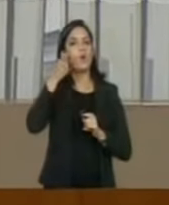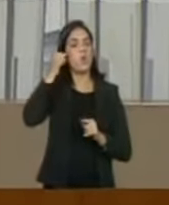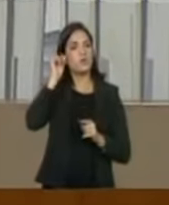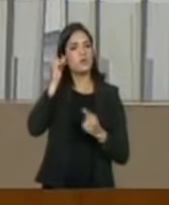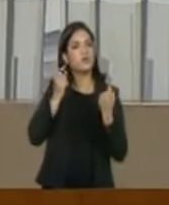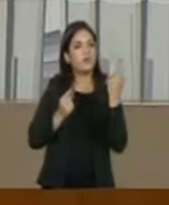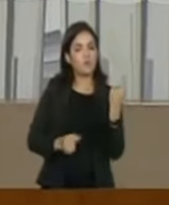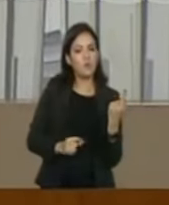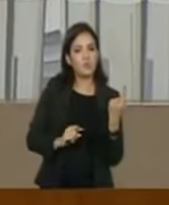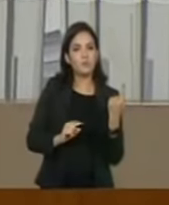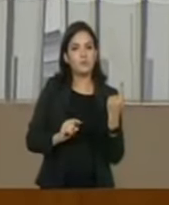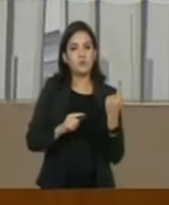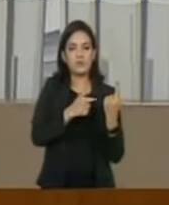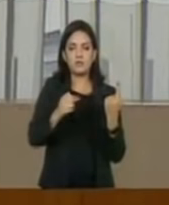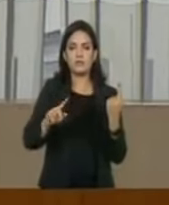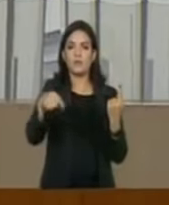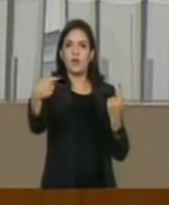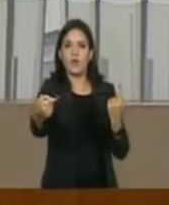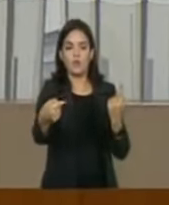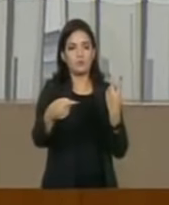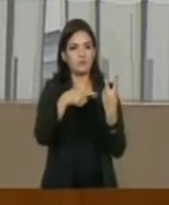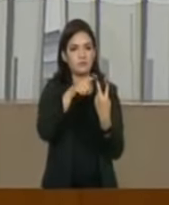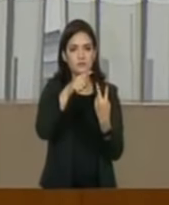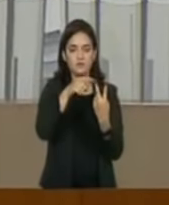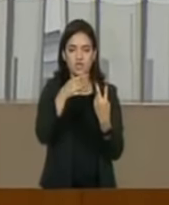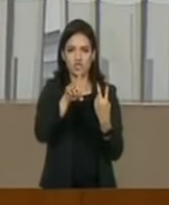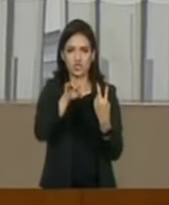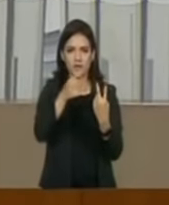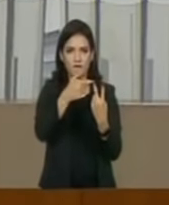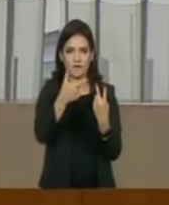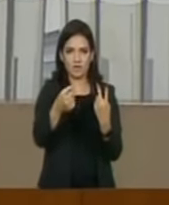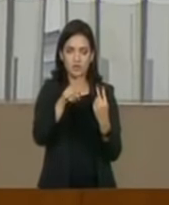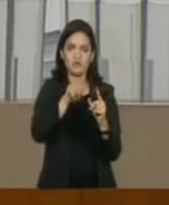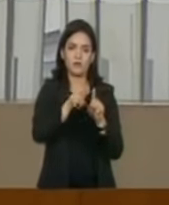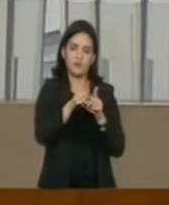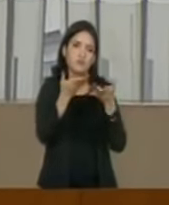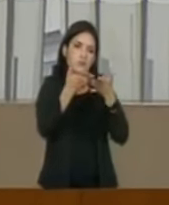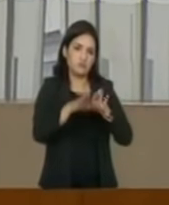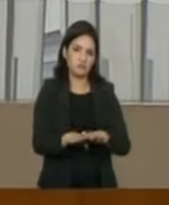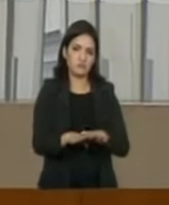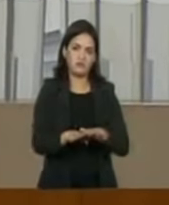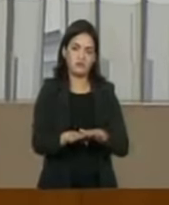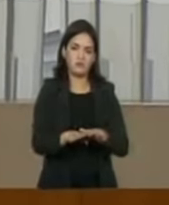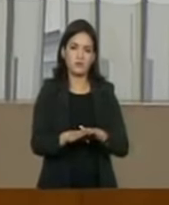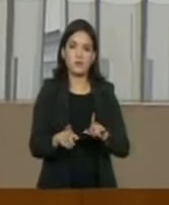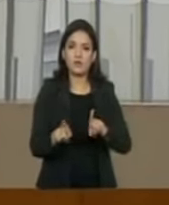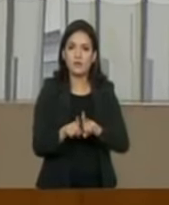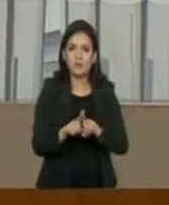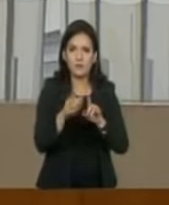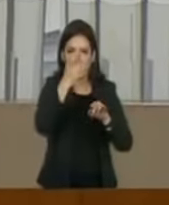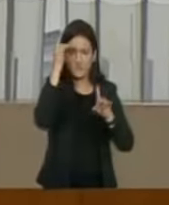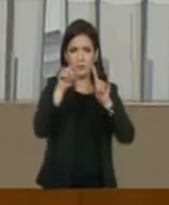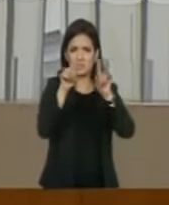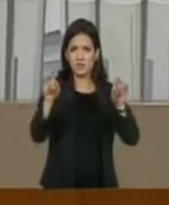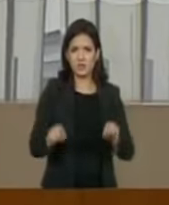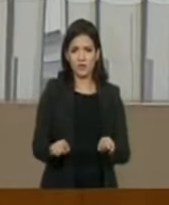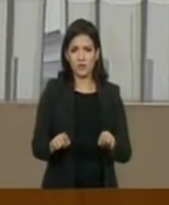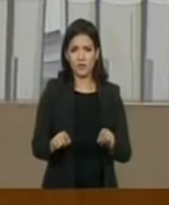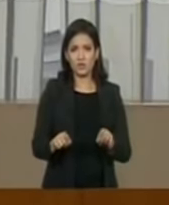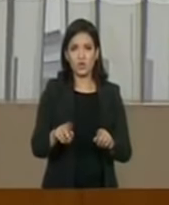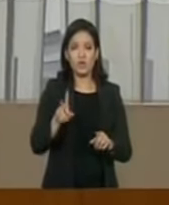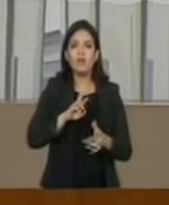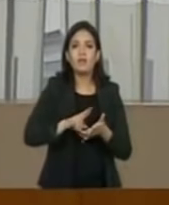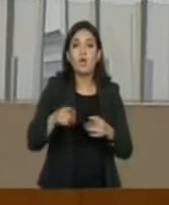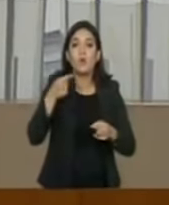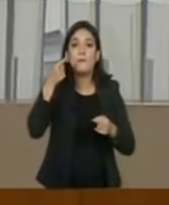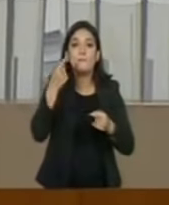e estamos realizando uma extraordinária no dia 20 pela manhã e nenhum servidor estará excluído de vir aqui o